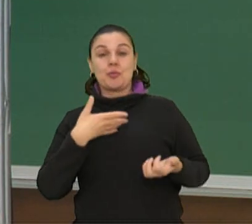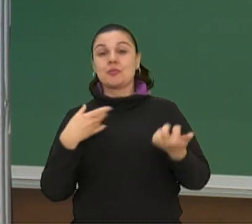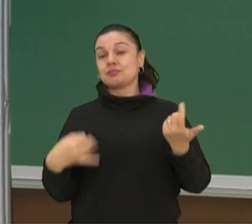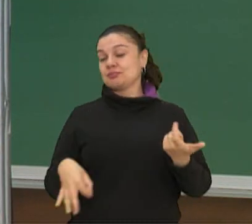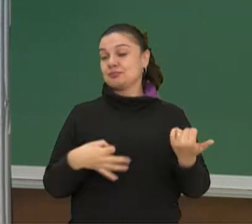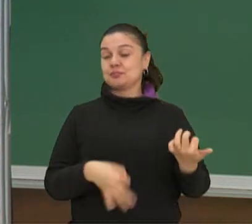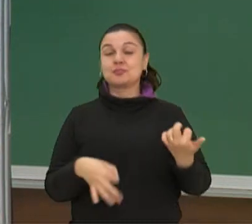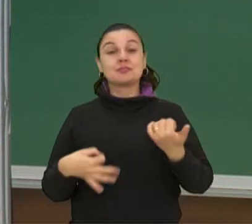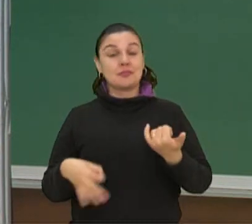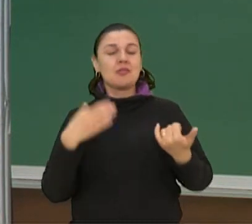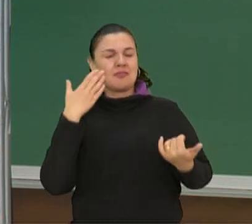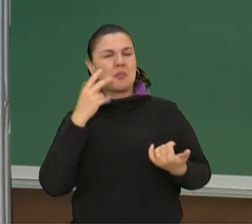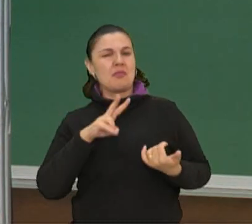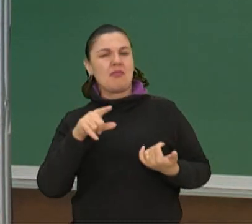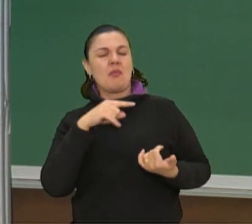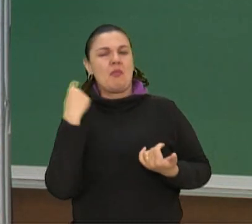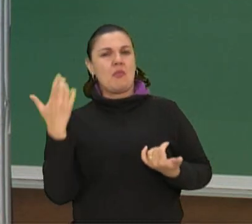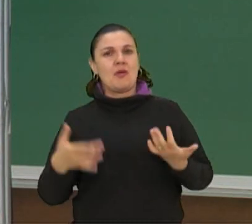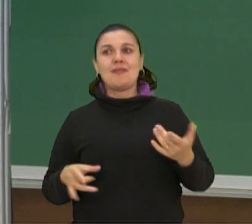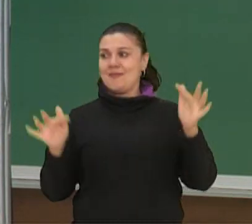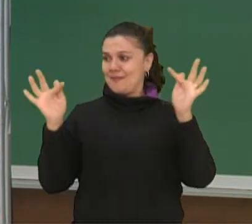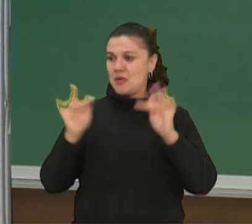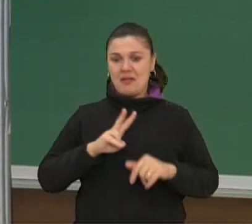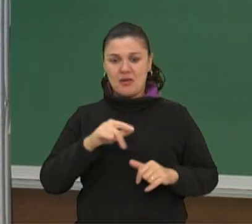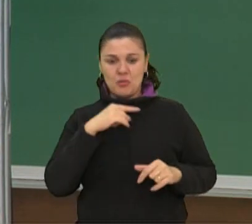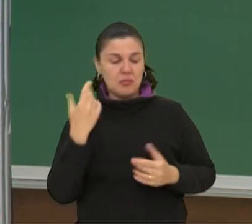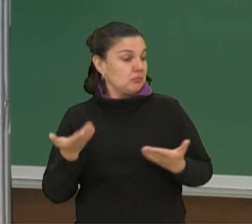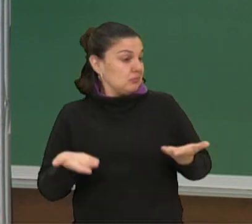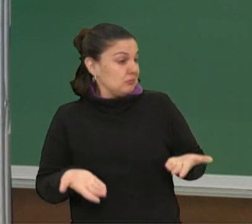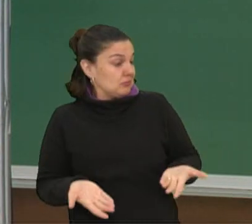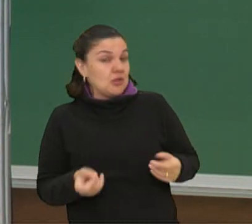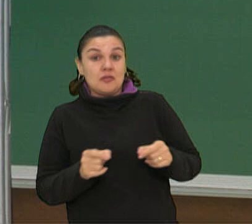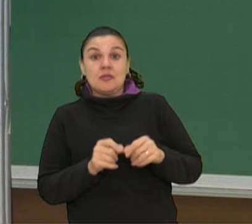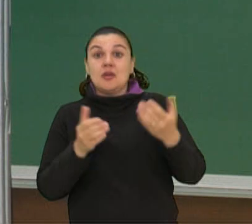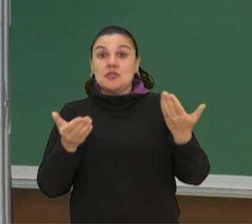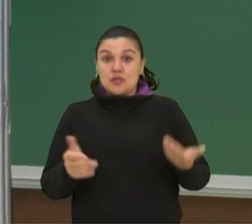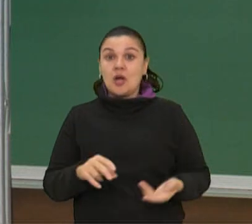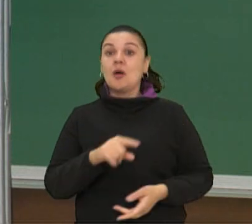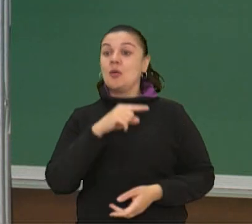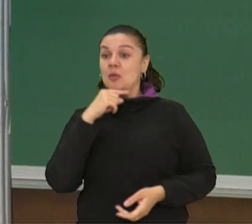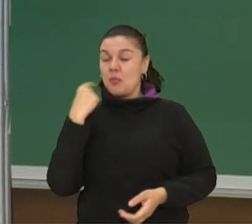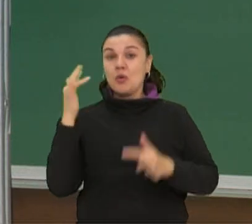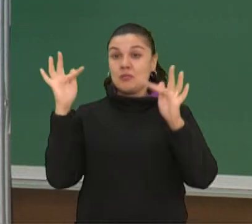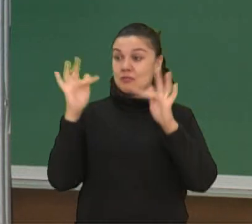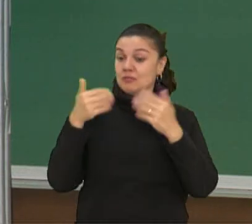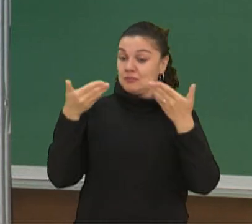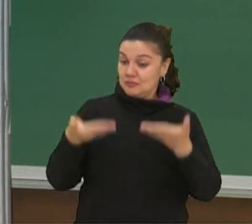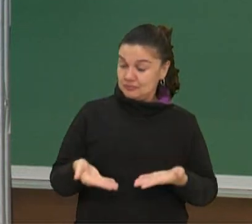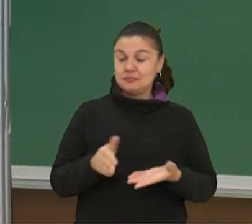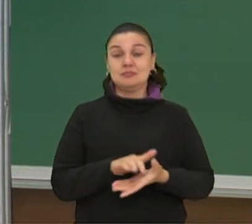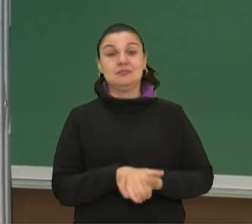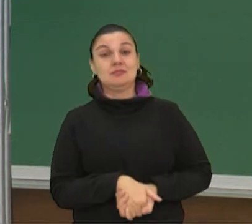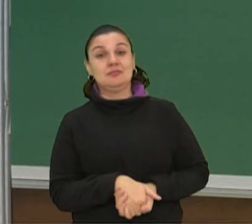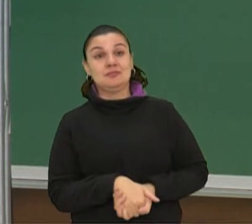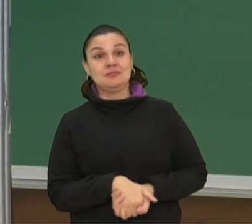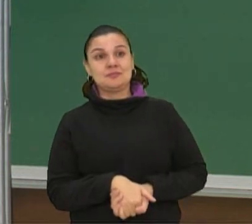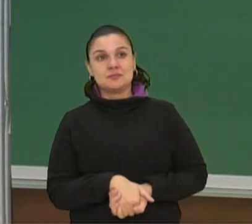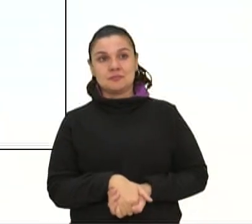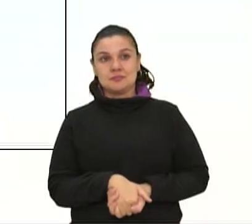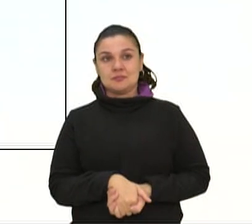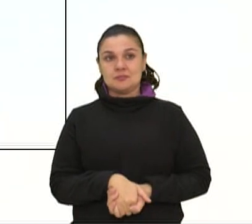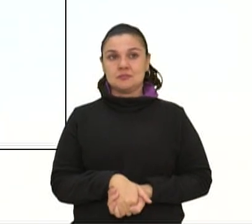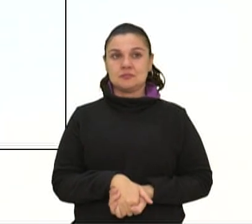bem, felizes, alguns cantando até o último dia. Um amigo que tocava violão, no dia anterior